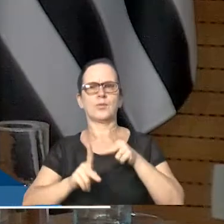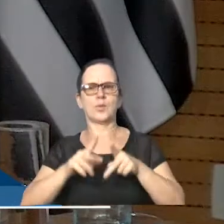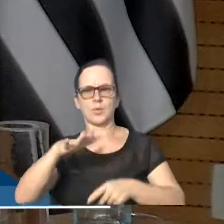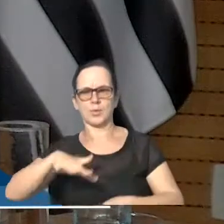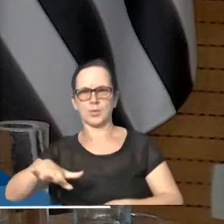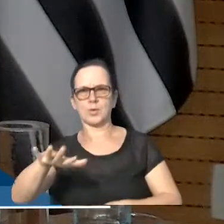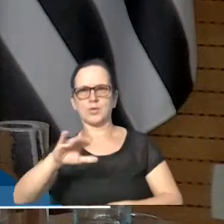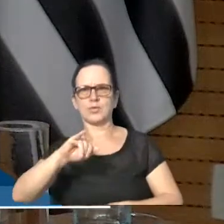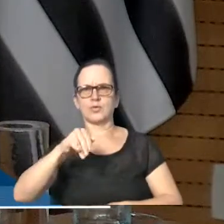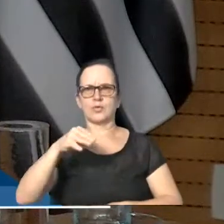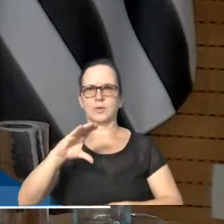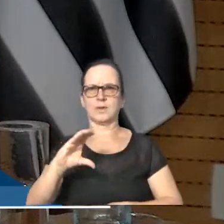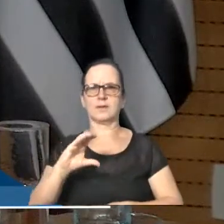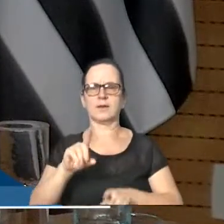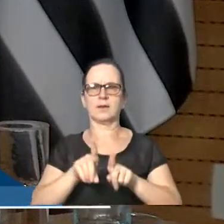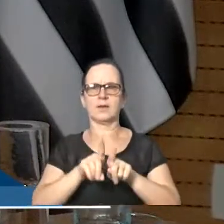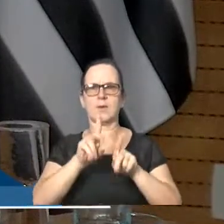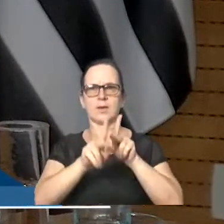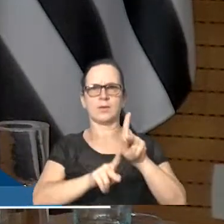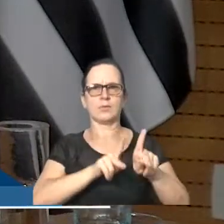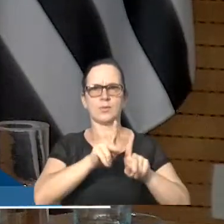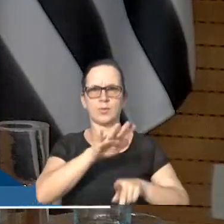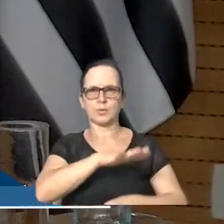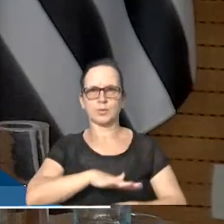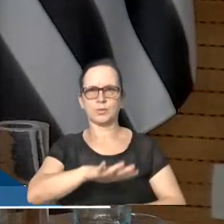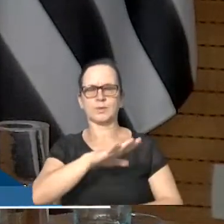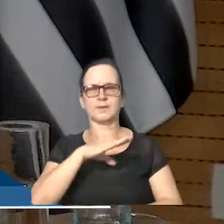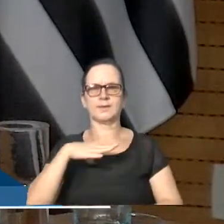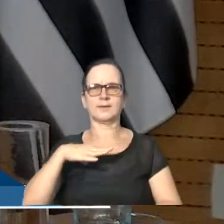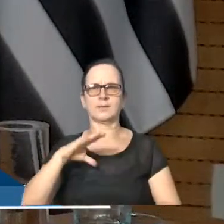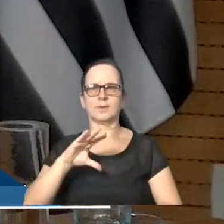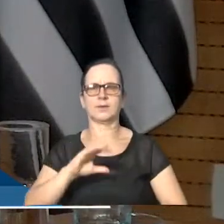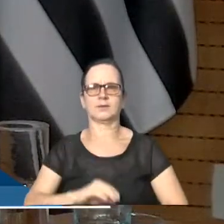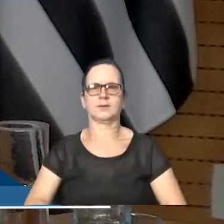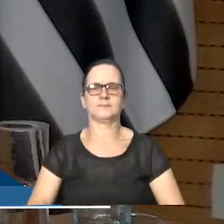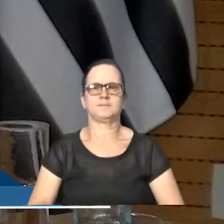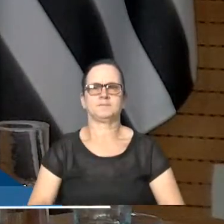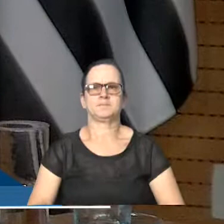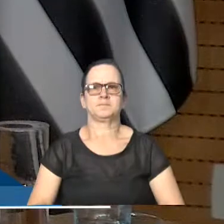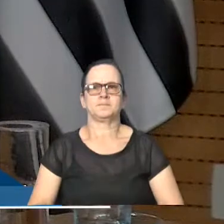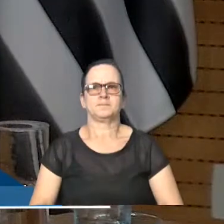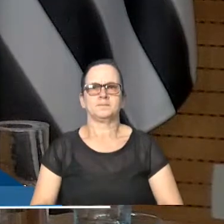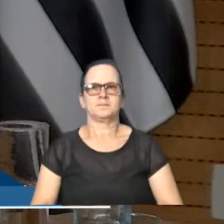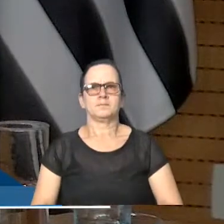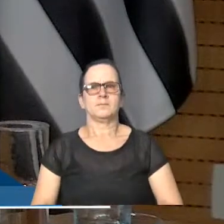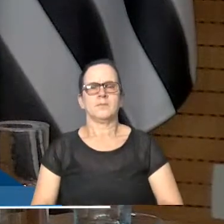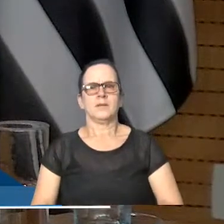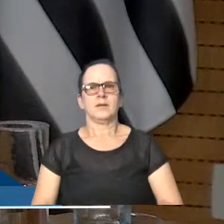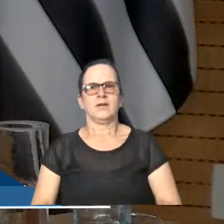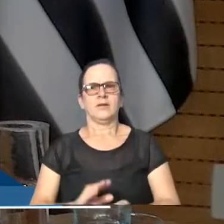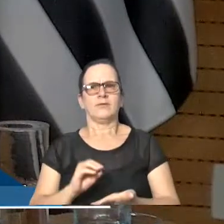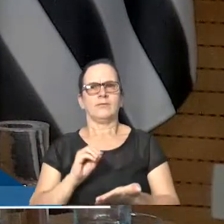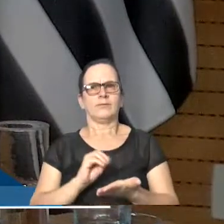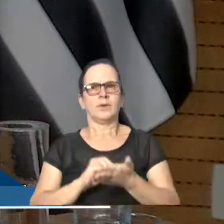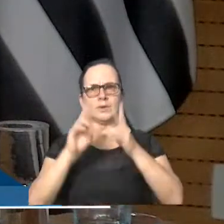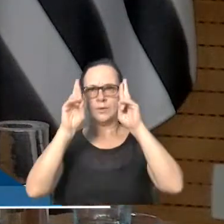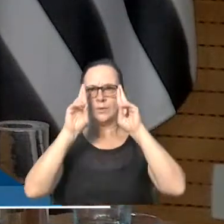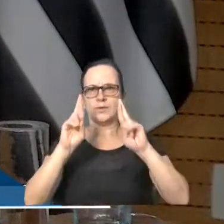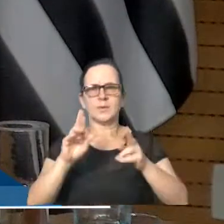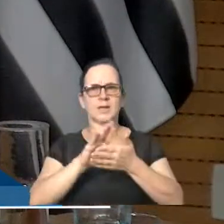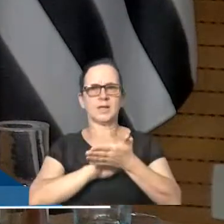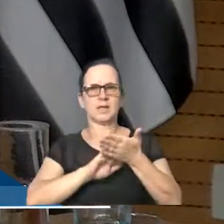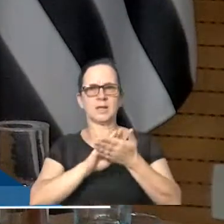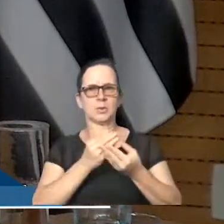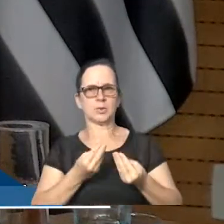Jardim Casqueiro, mas como toda a população de Cubatão, é de um tamanho que se não tem respeito por nada. O dinheiro